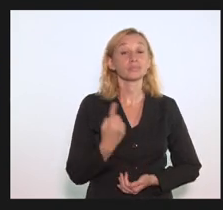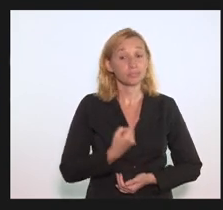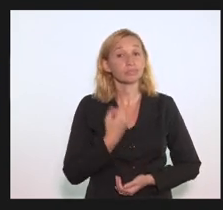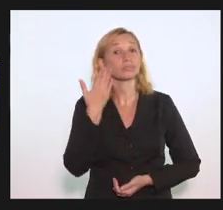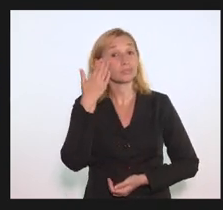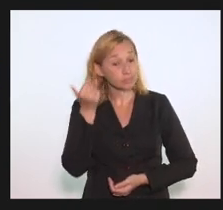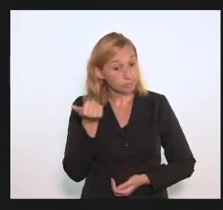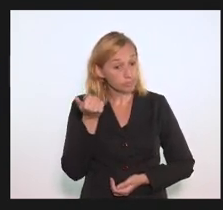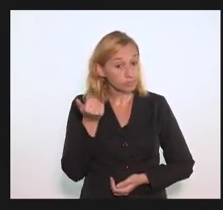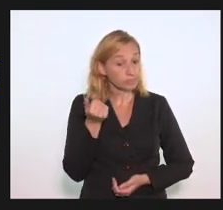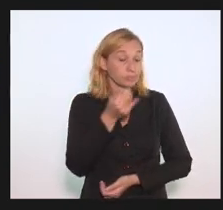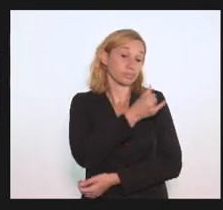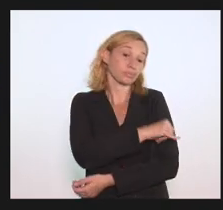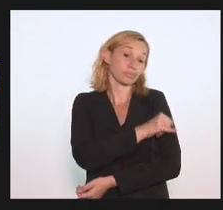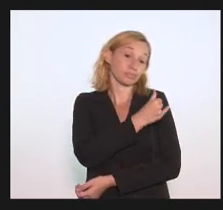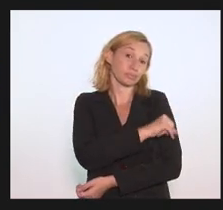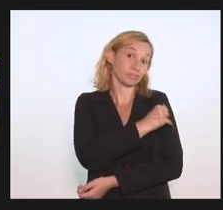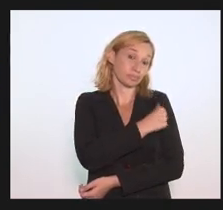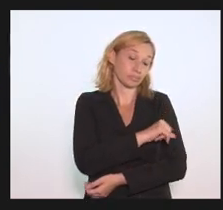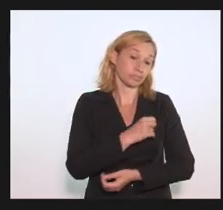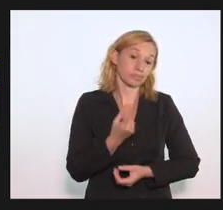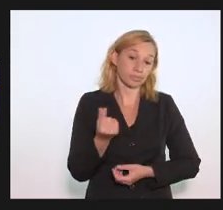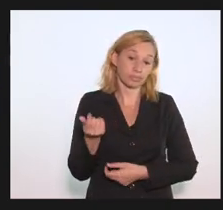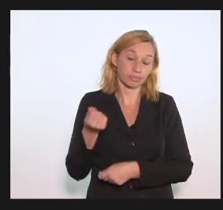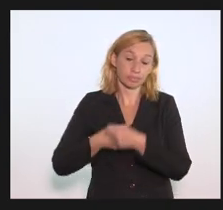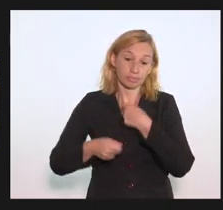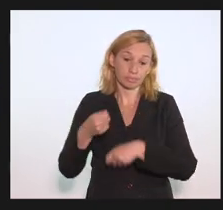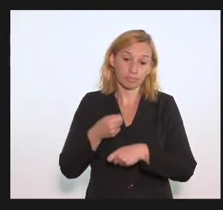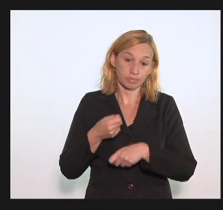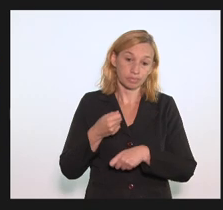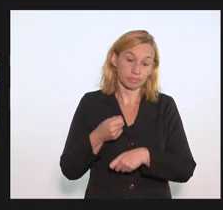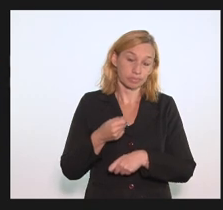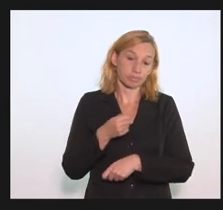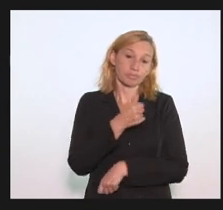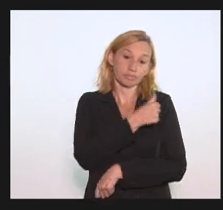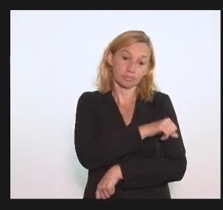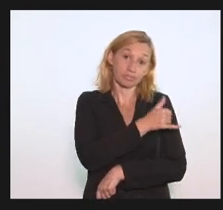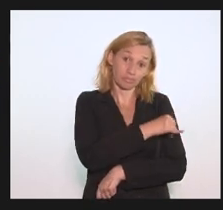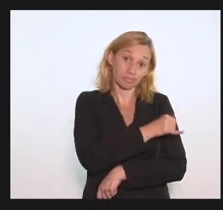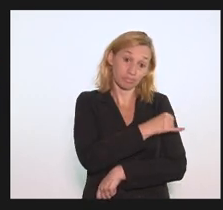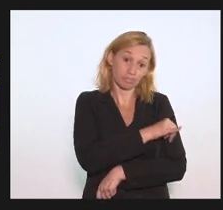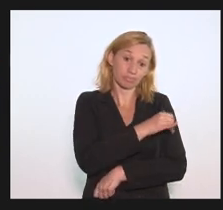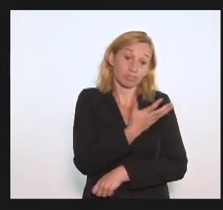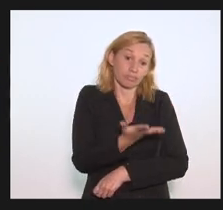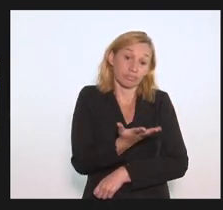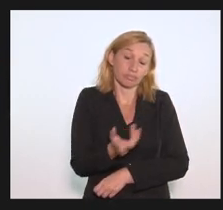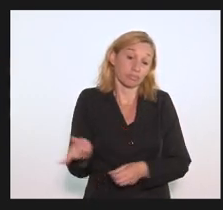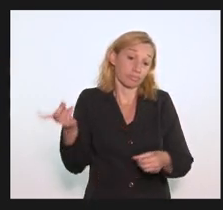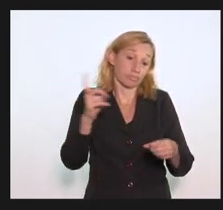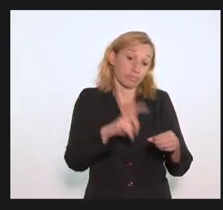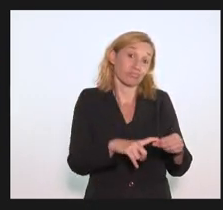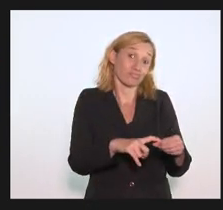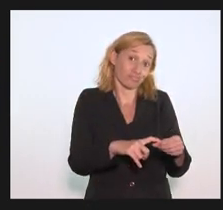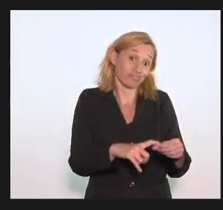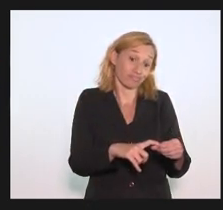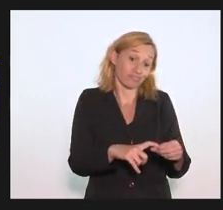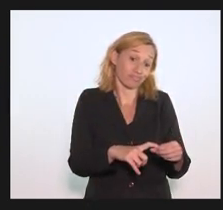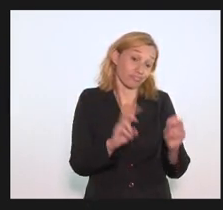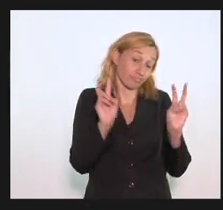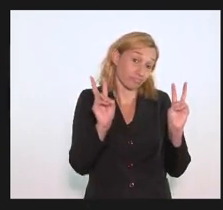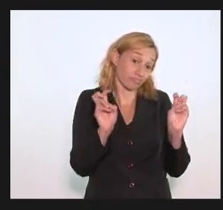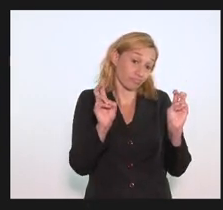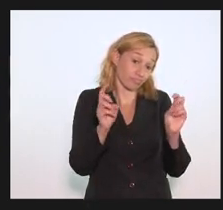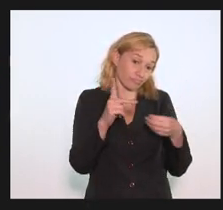que o Rio, a economia do Rio de Janeiro, ela é basicamente voltada, né, para a questão